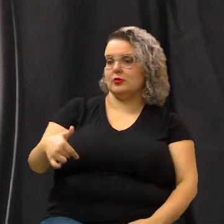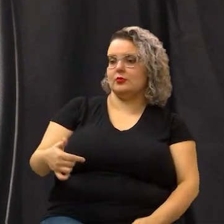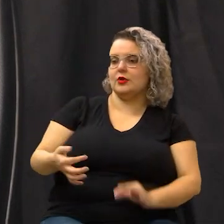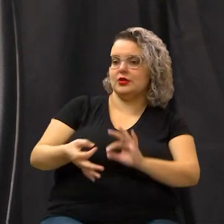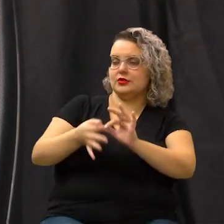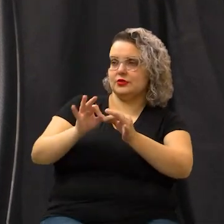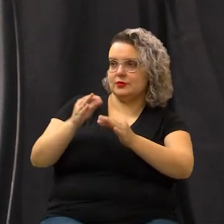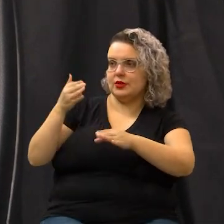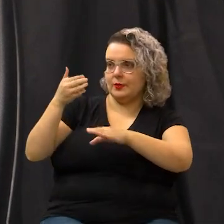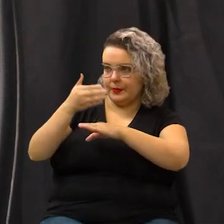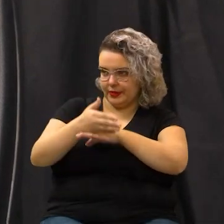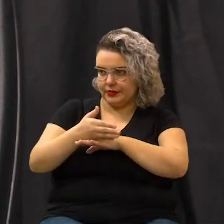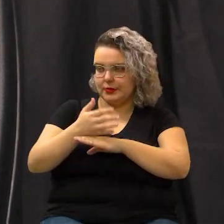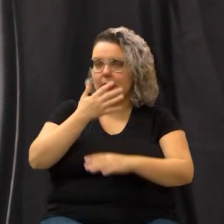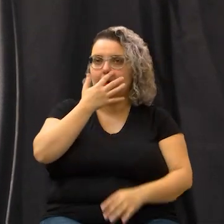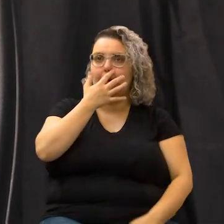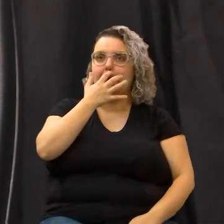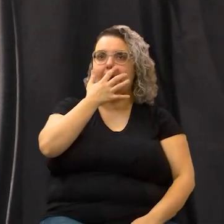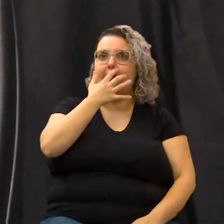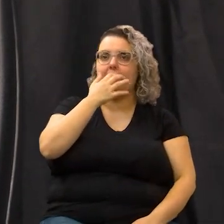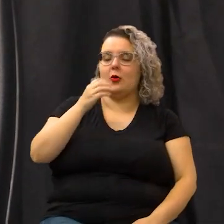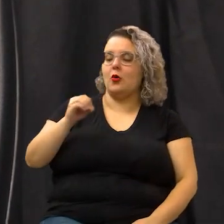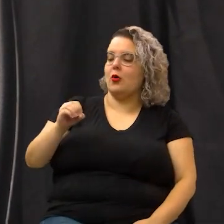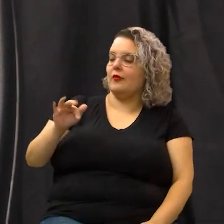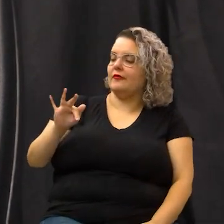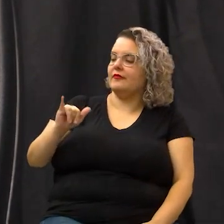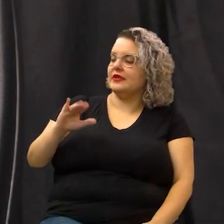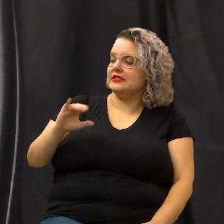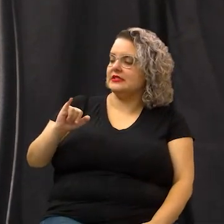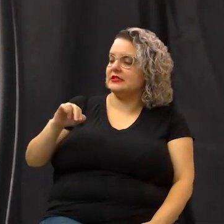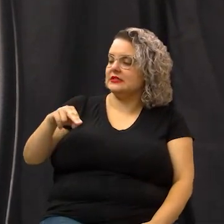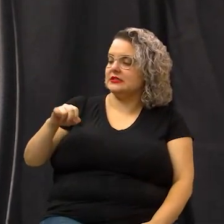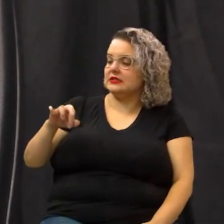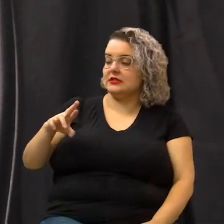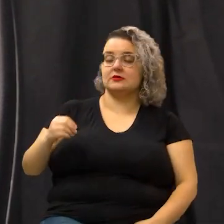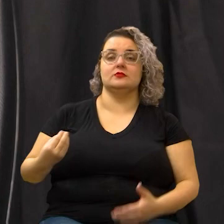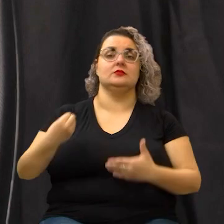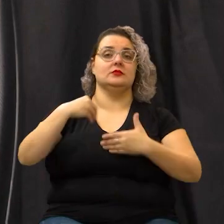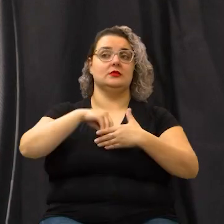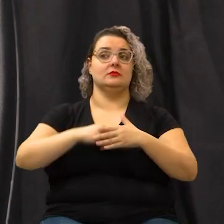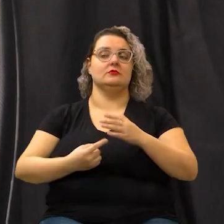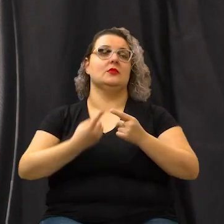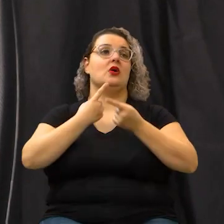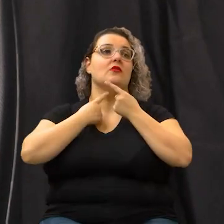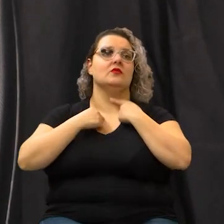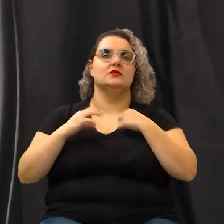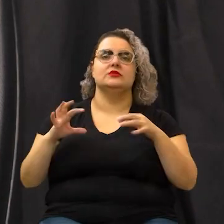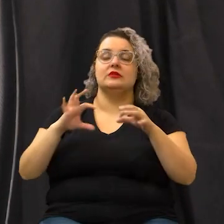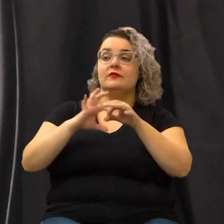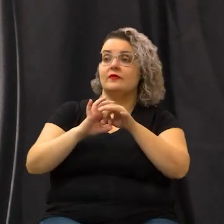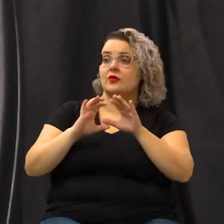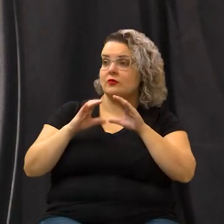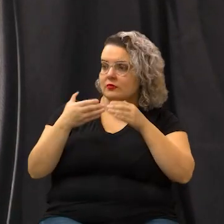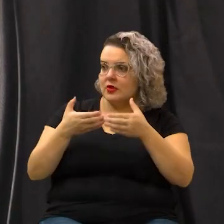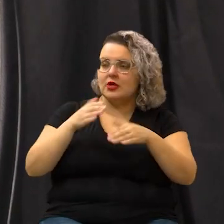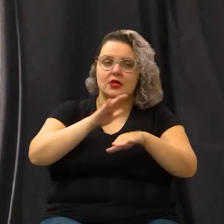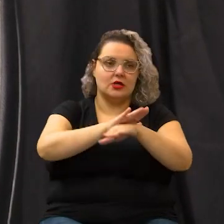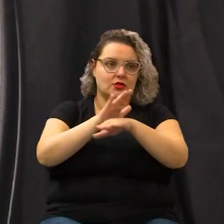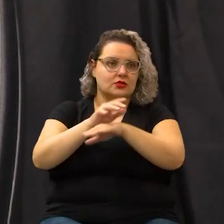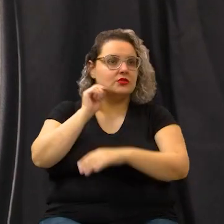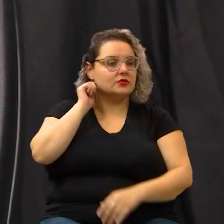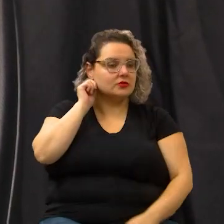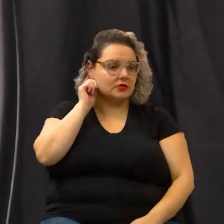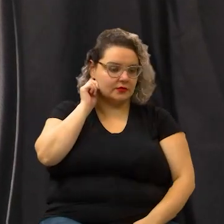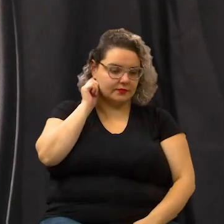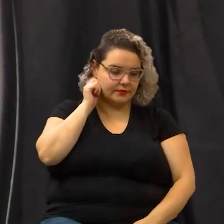período, depois da oficina que eu participei, né, como oficineiro, criou dentro de mim a necessidade de ter vínculo com a